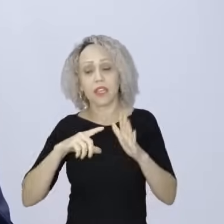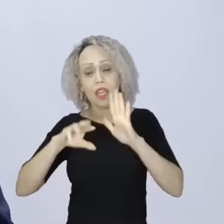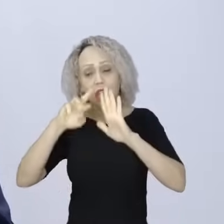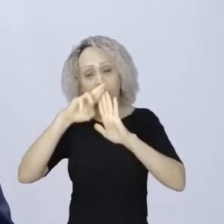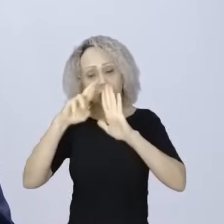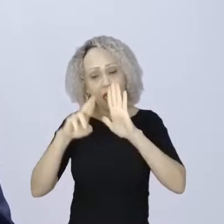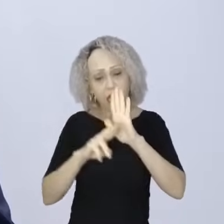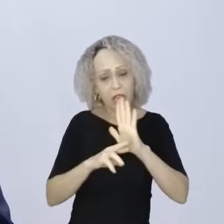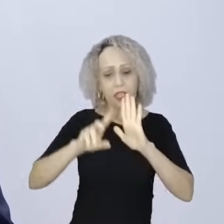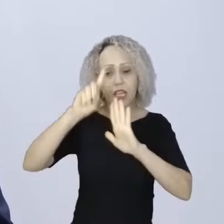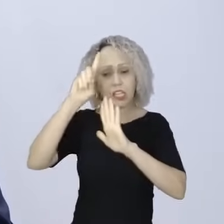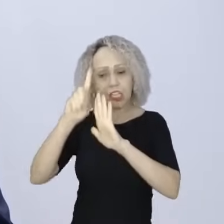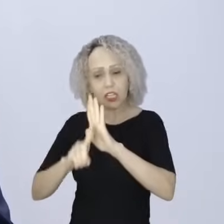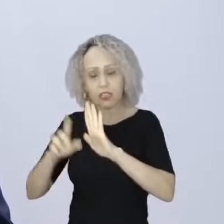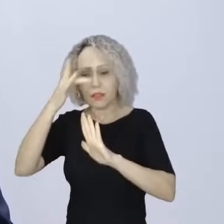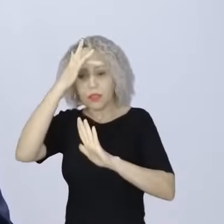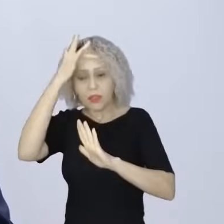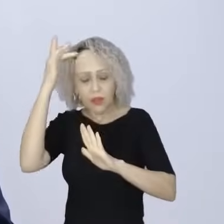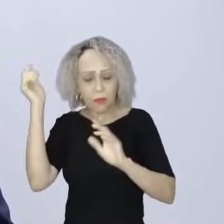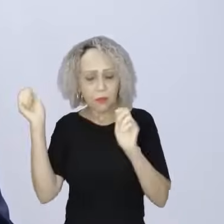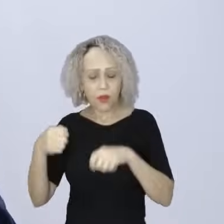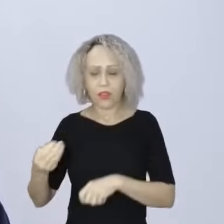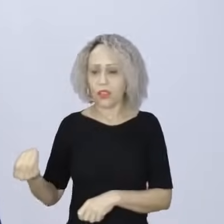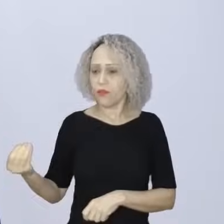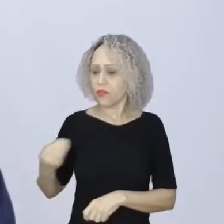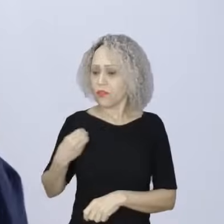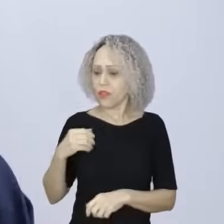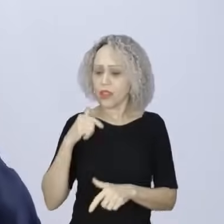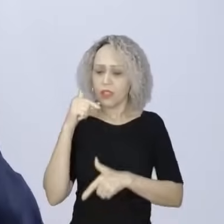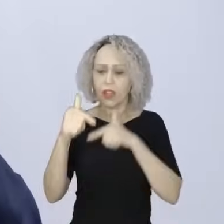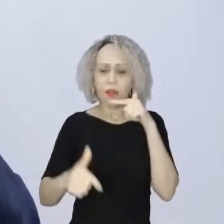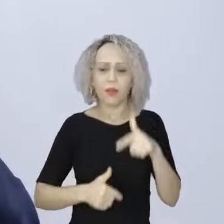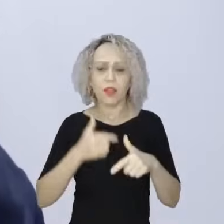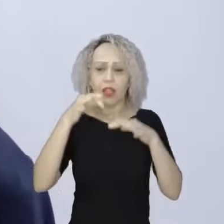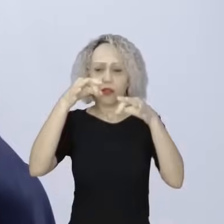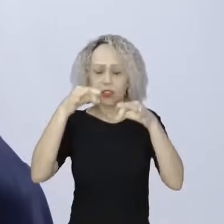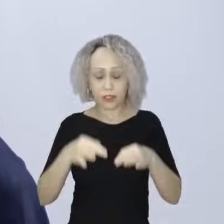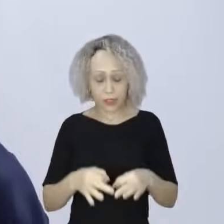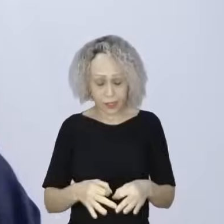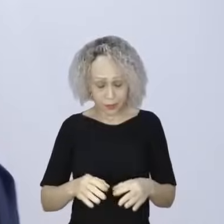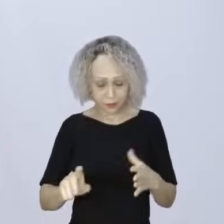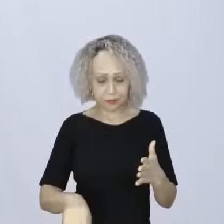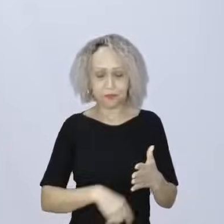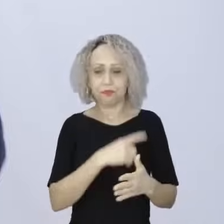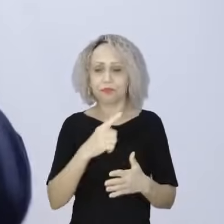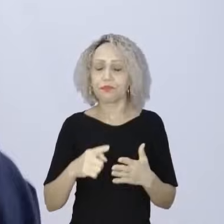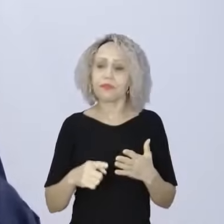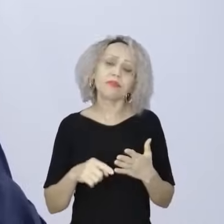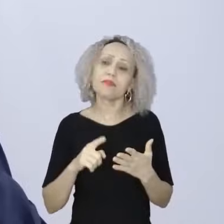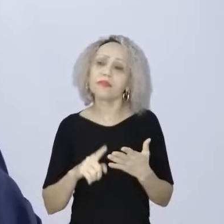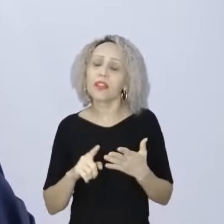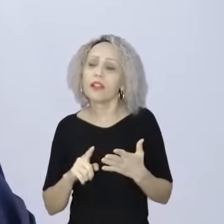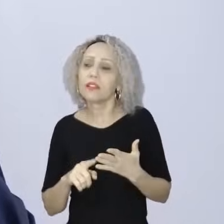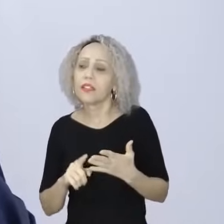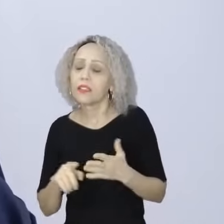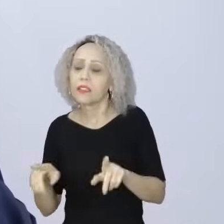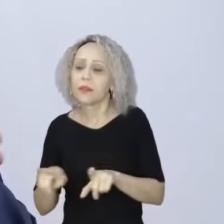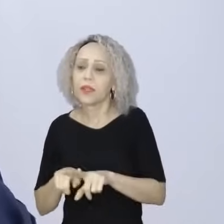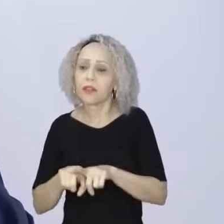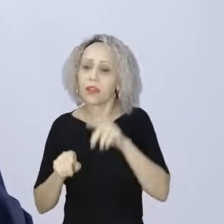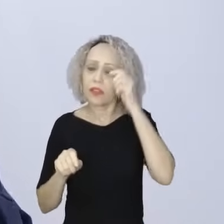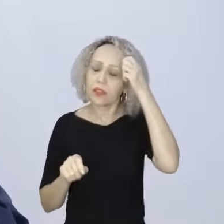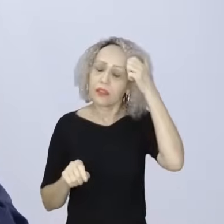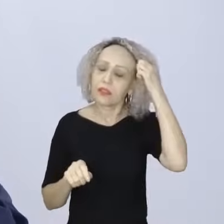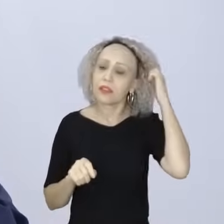possam trabalhar e viver com dignidade. E uma outra questão também que está em curso e que aparece muito nesse processo é